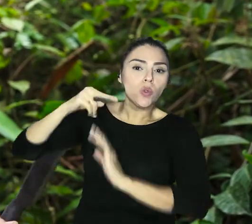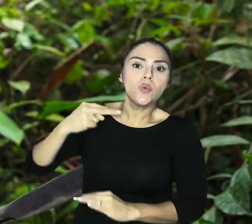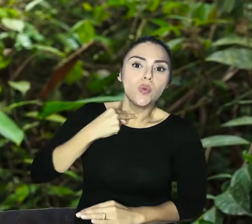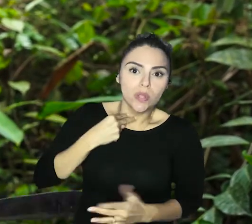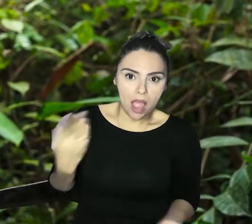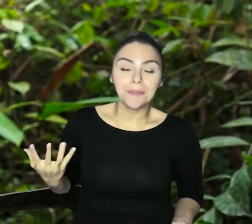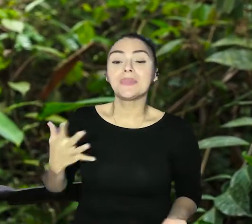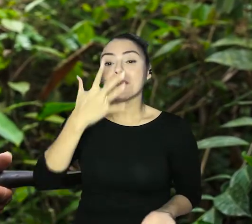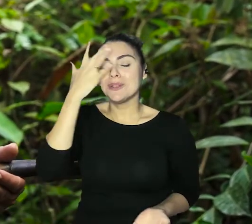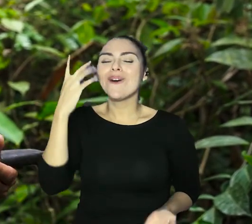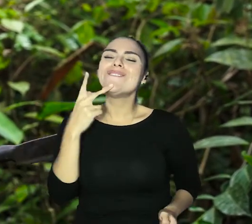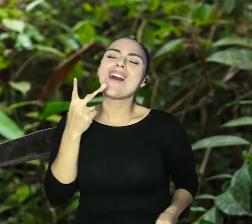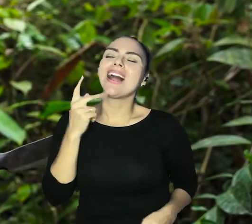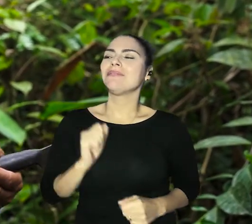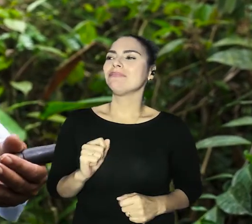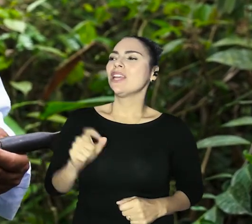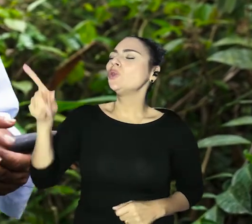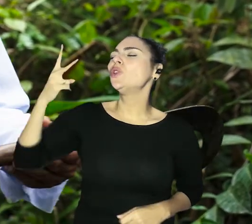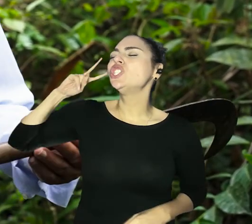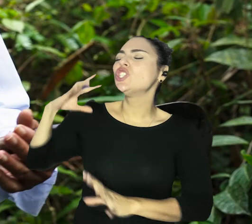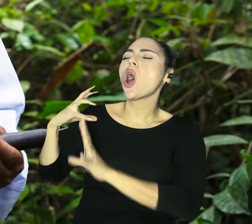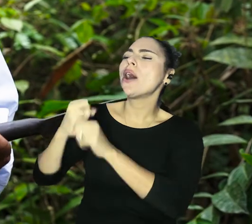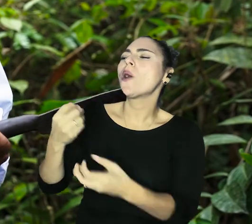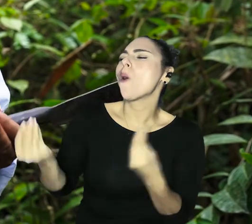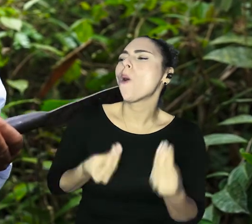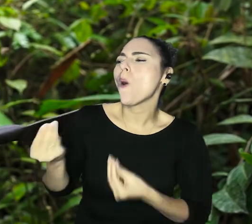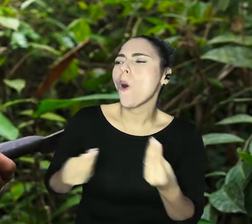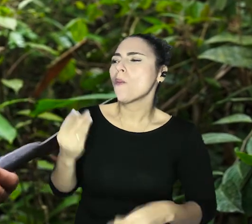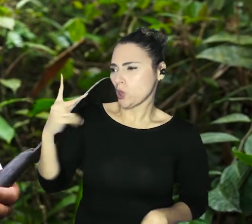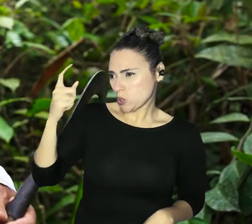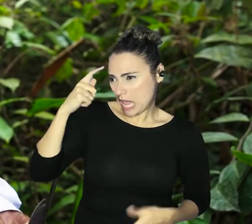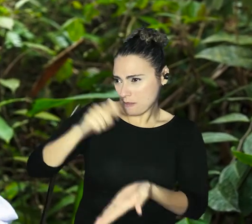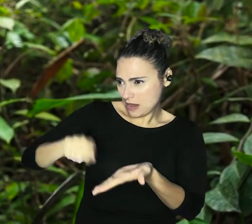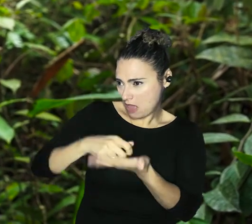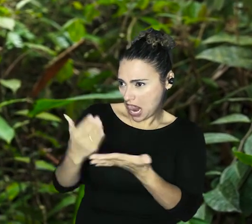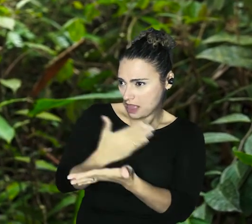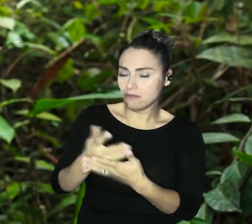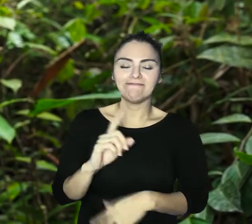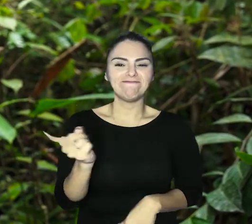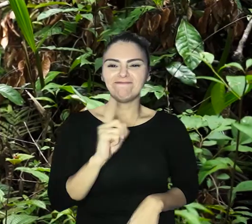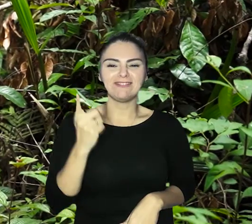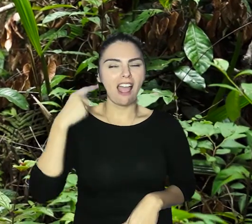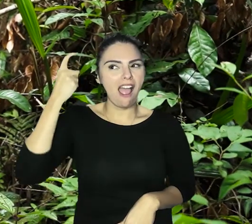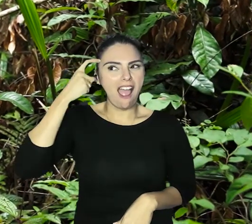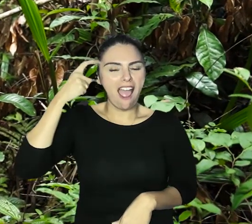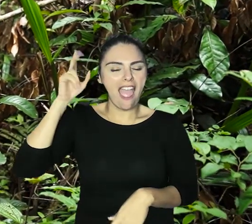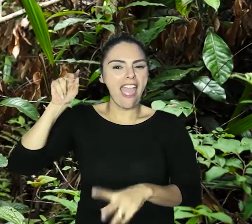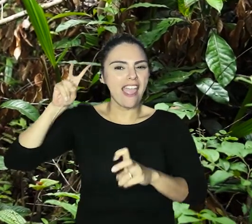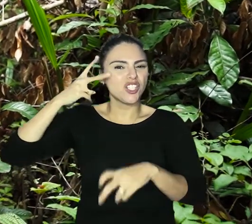diz, cadê, como é a tua história? Tu sabe escrever um livro? Não, a minha história está aqui.